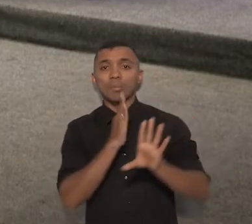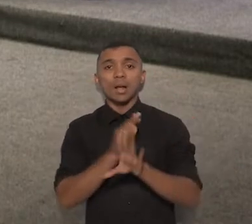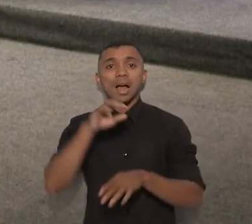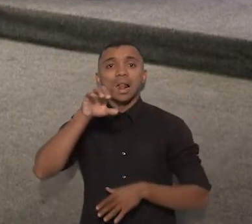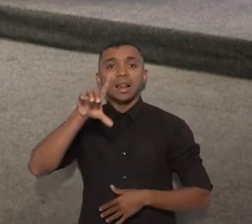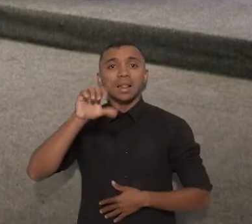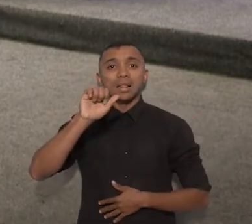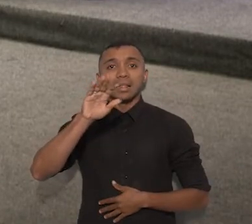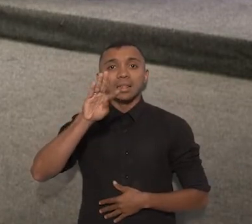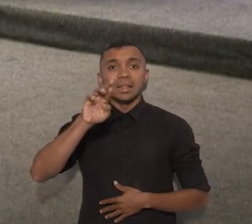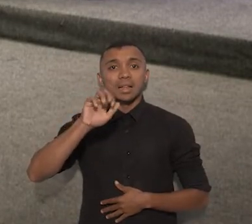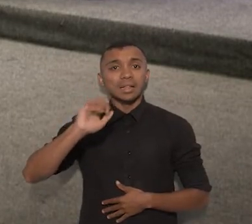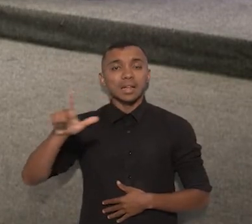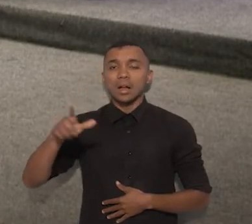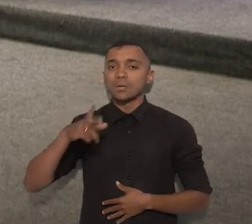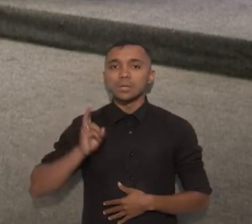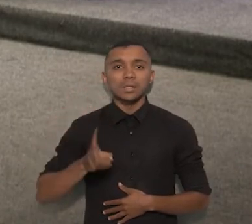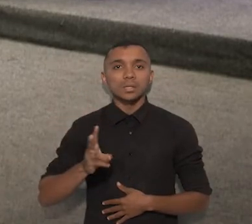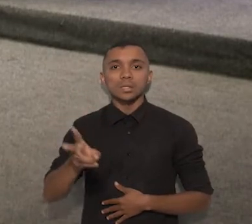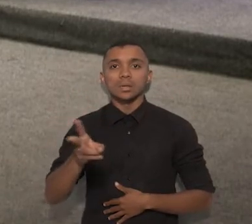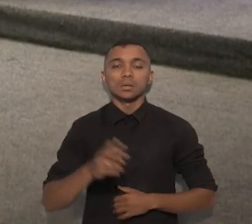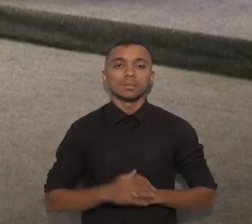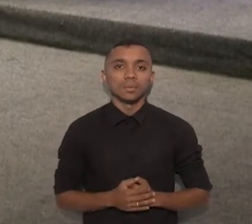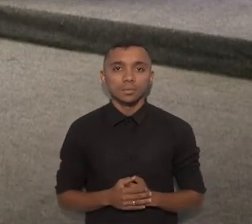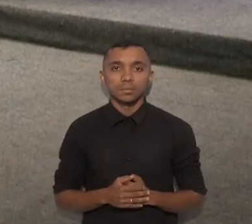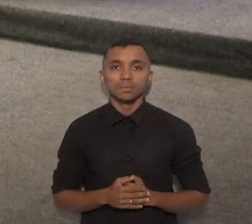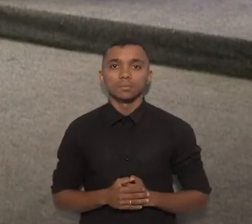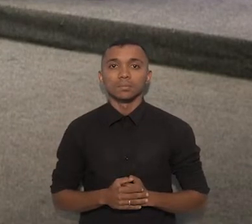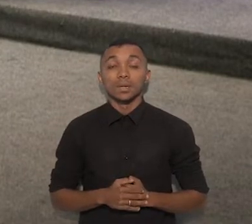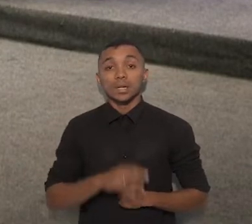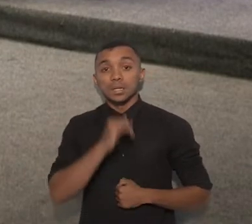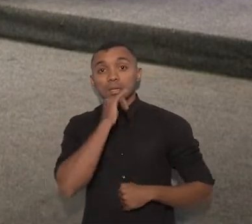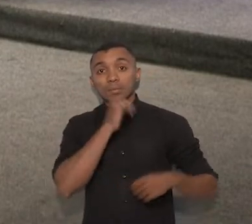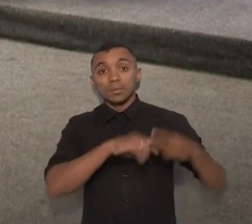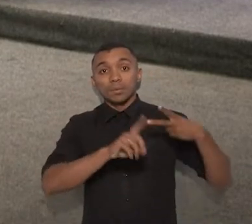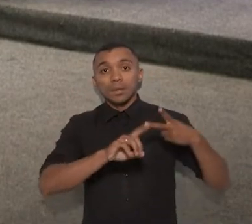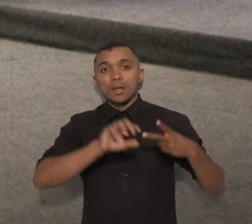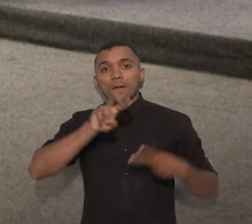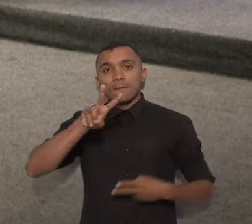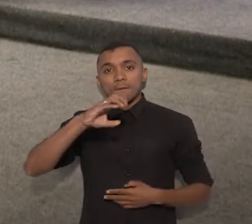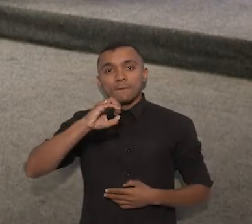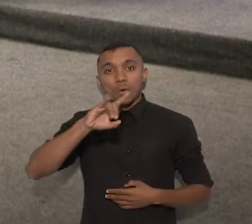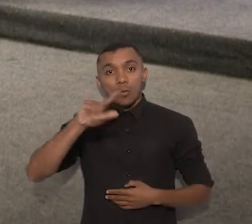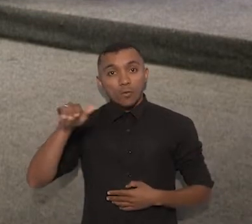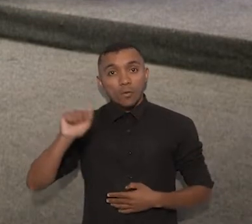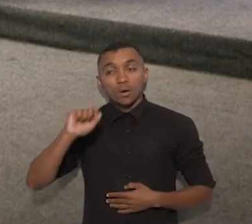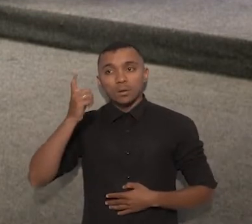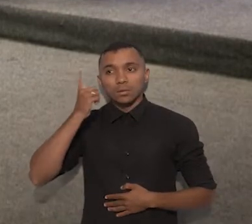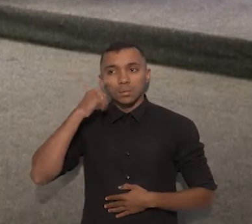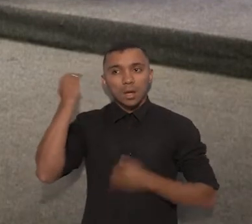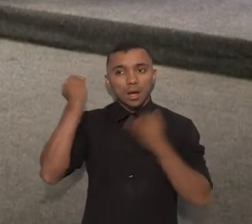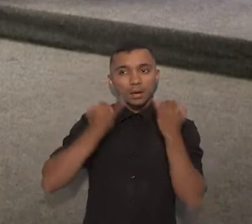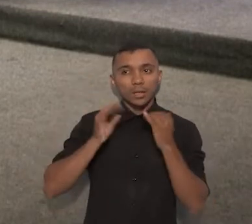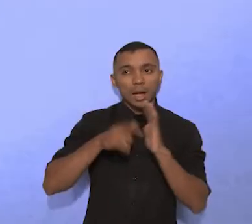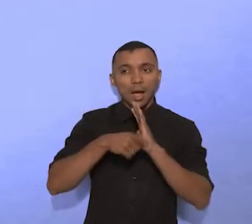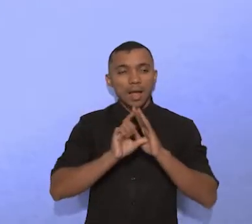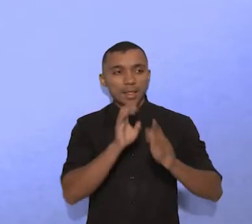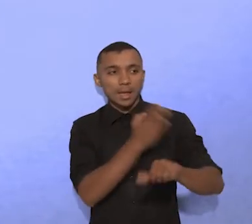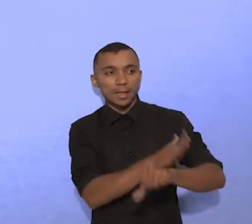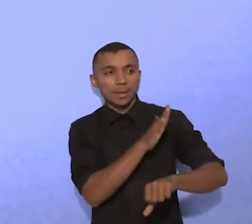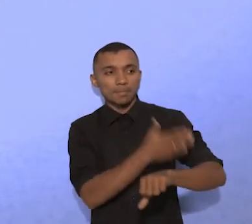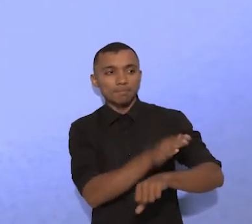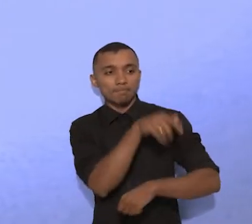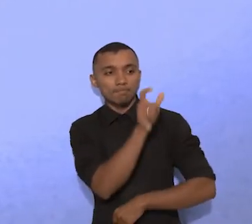ofício. A origem dele era lateral. Começou então no Paysandu assim. Por exemplo, o Vojvoda, eu tenho informação que ele testou bastante o Edinho para